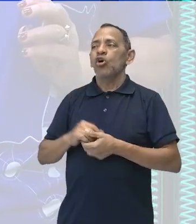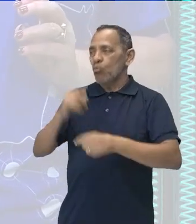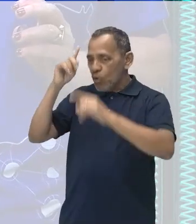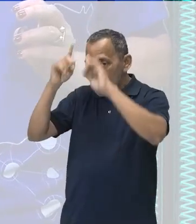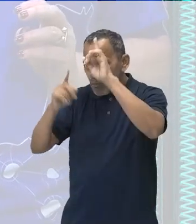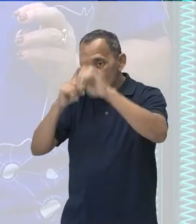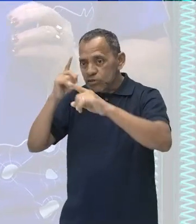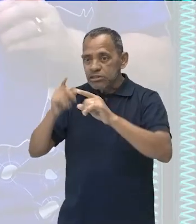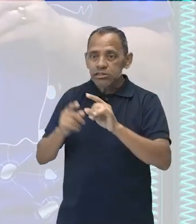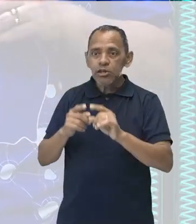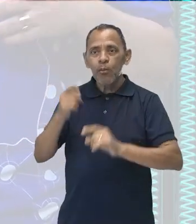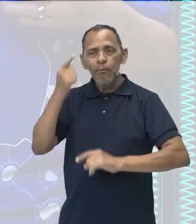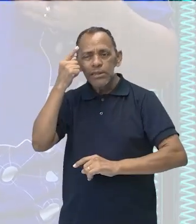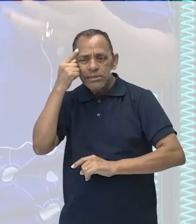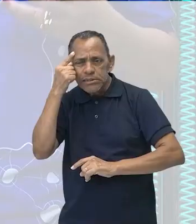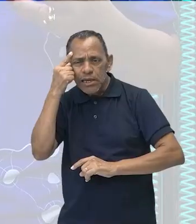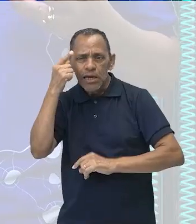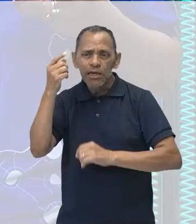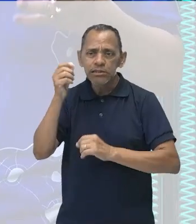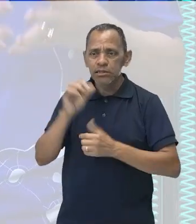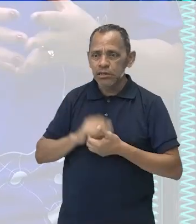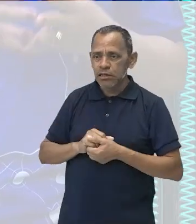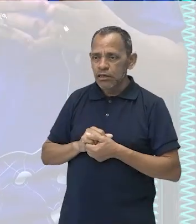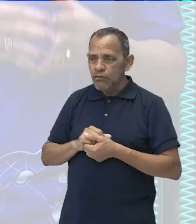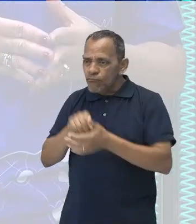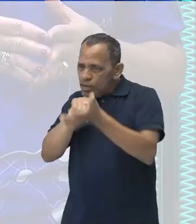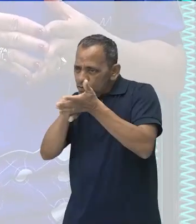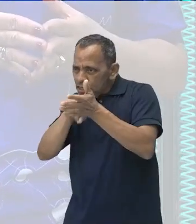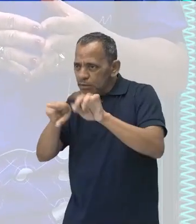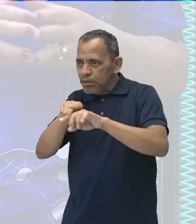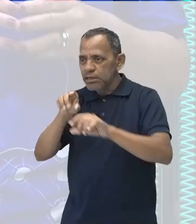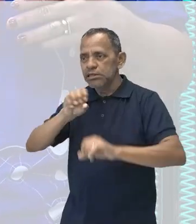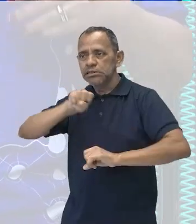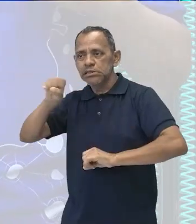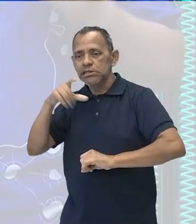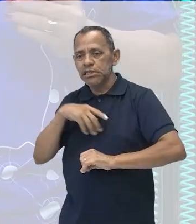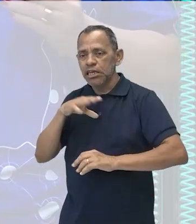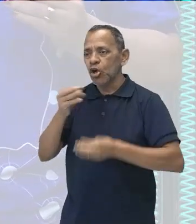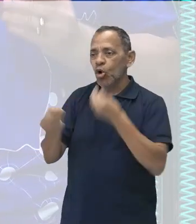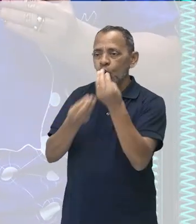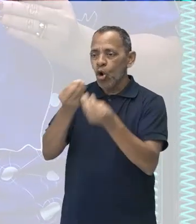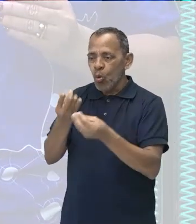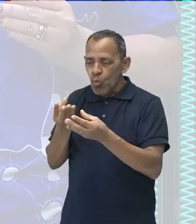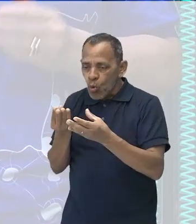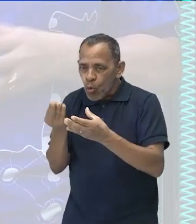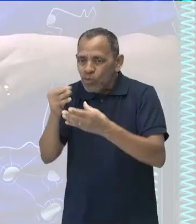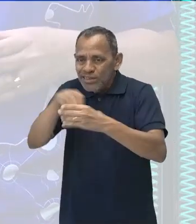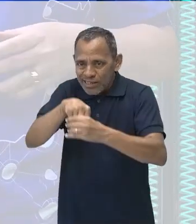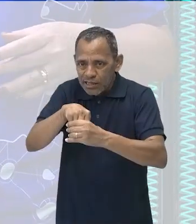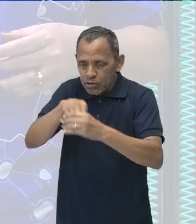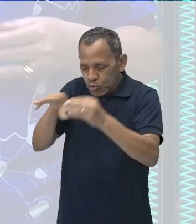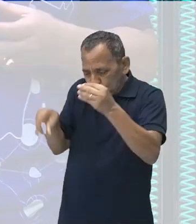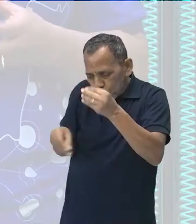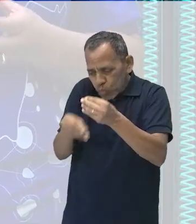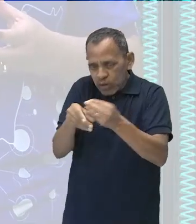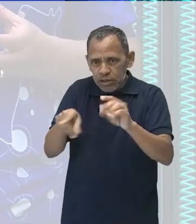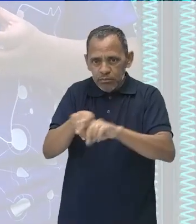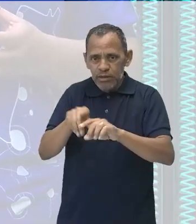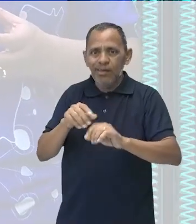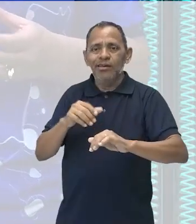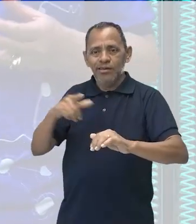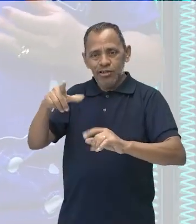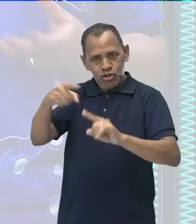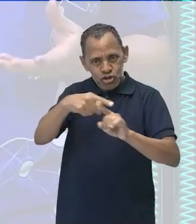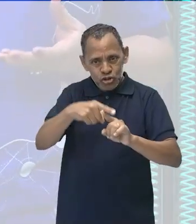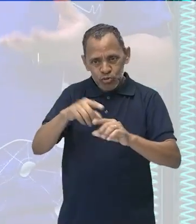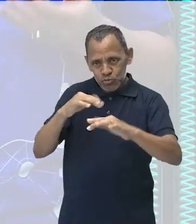pensada, calculada e que vai caber naquele momento, tá? Não era qualquer improvisação, não. E aí também eles